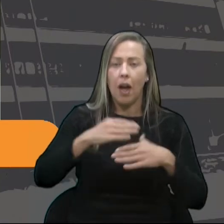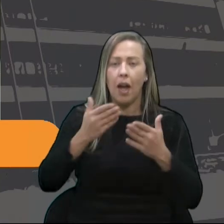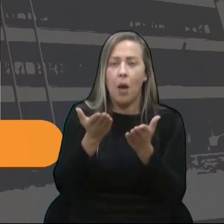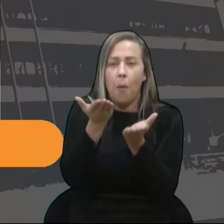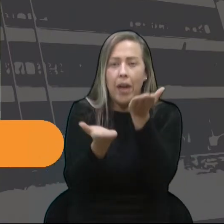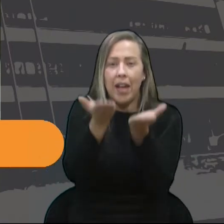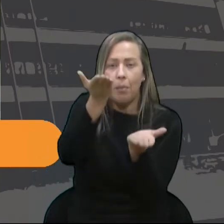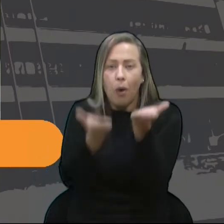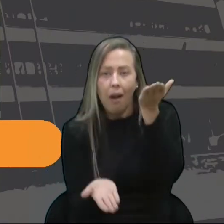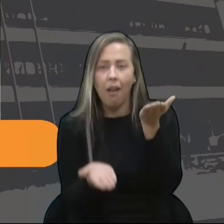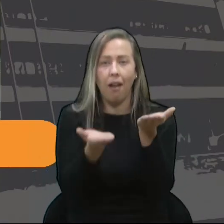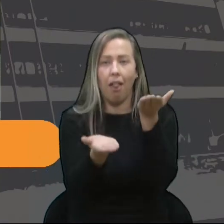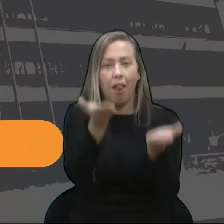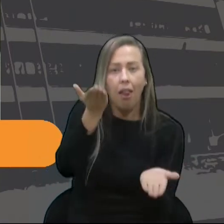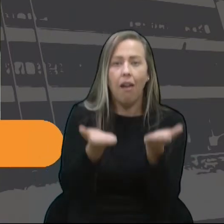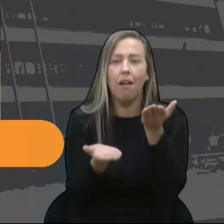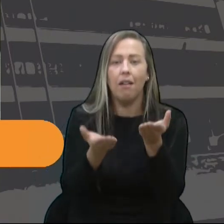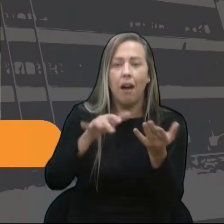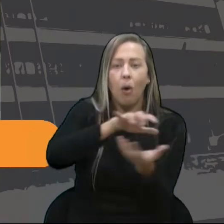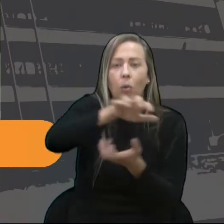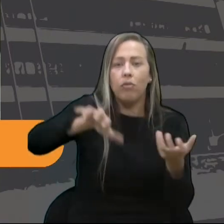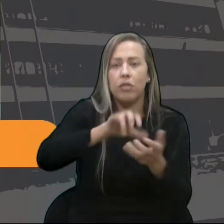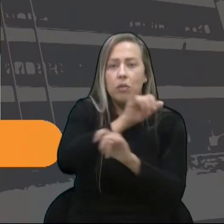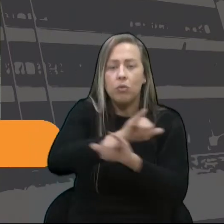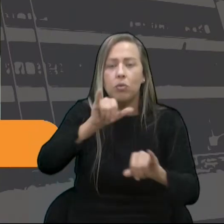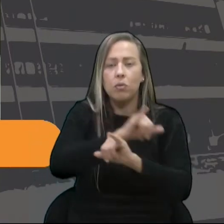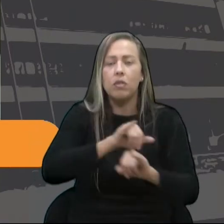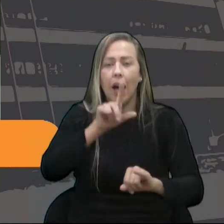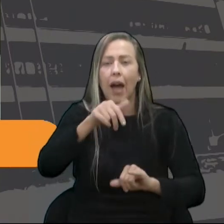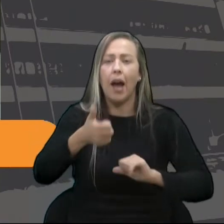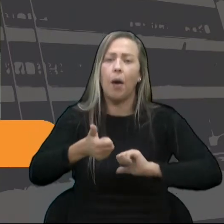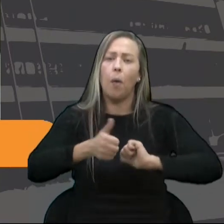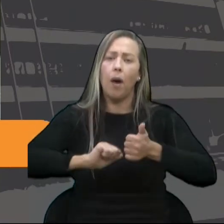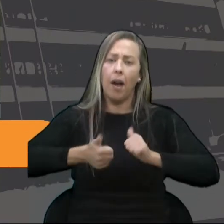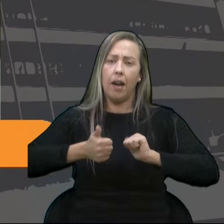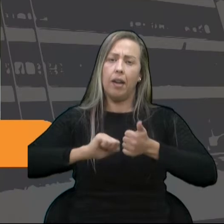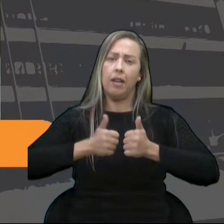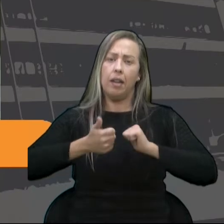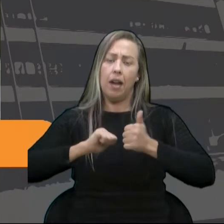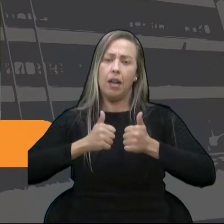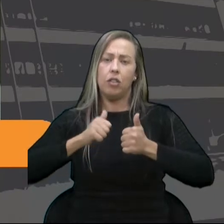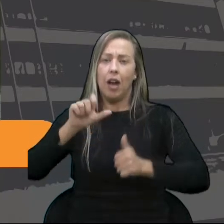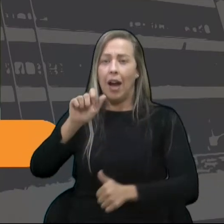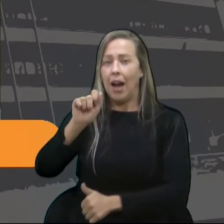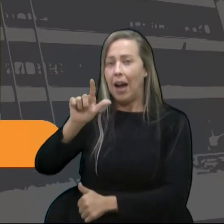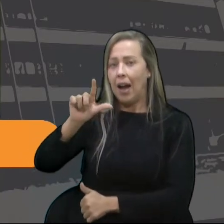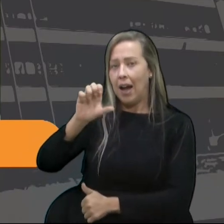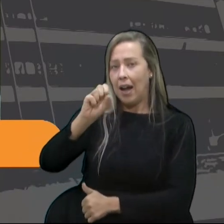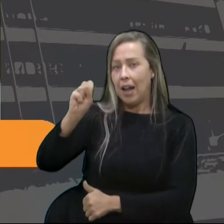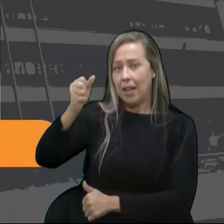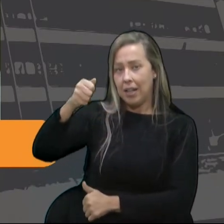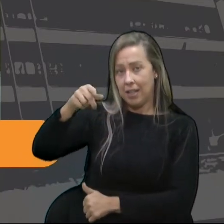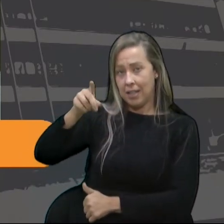Era também quanto à própria qualidade, né? E a Alessandra usou essa